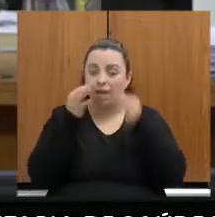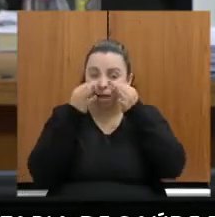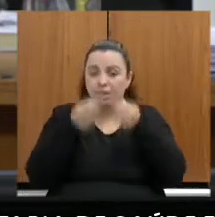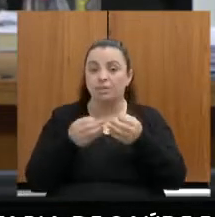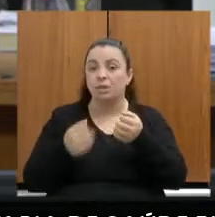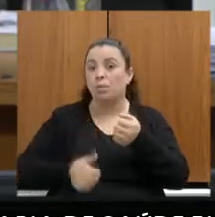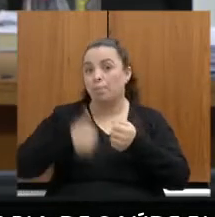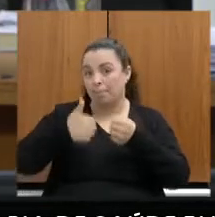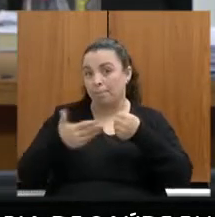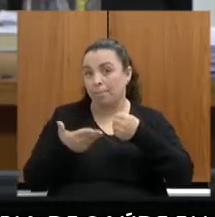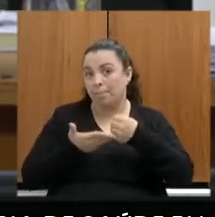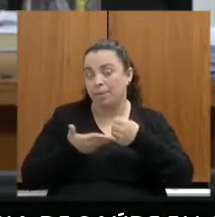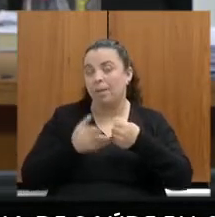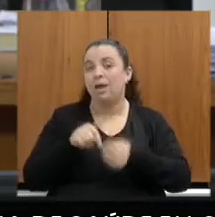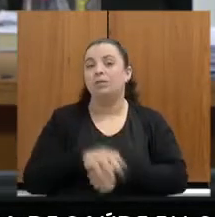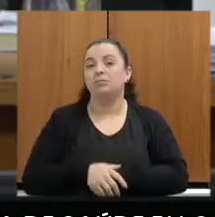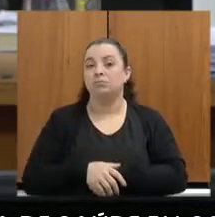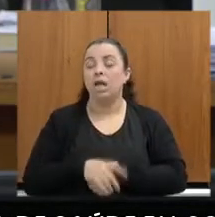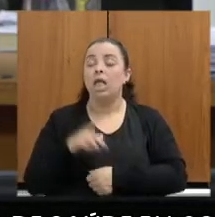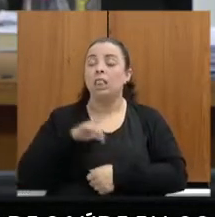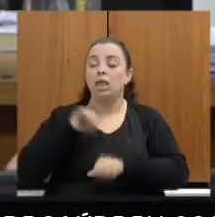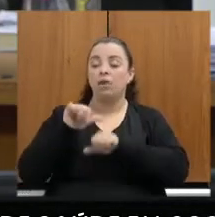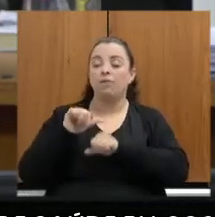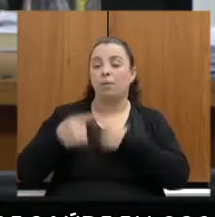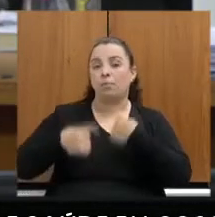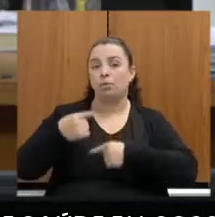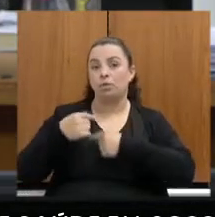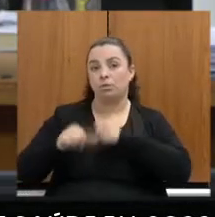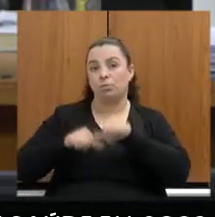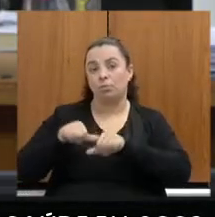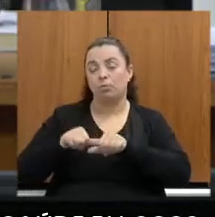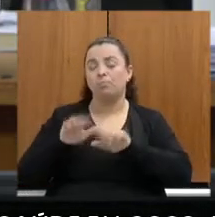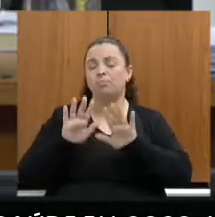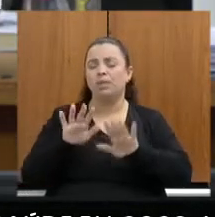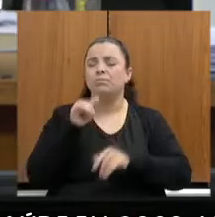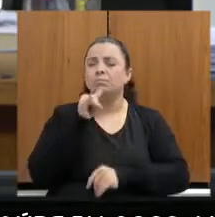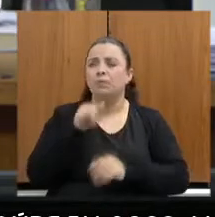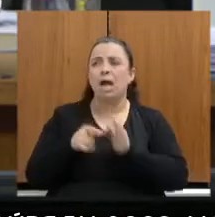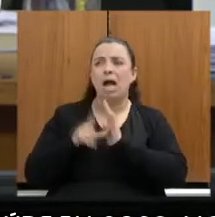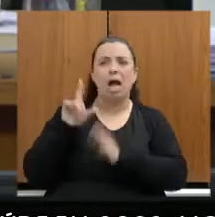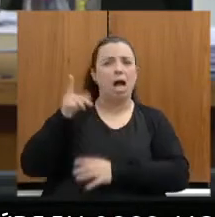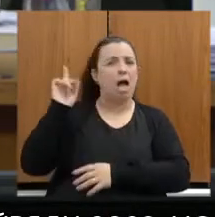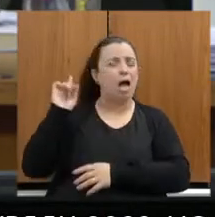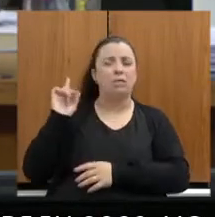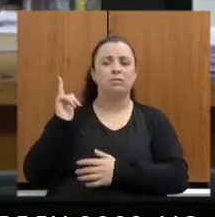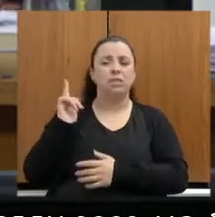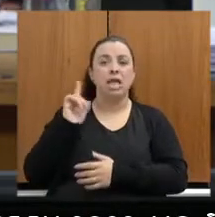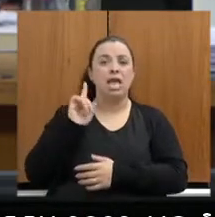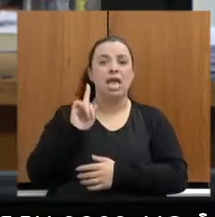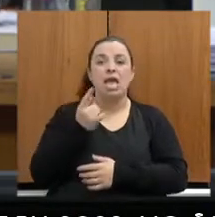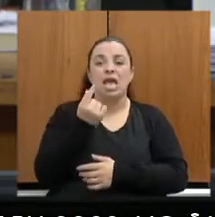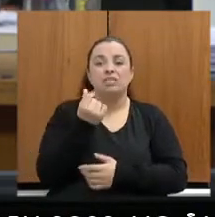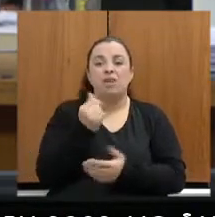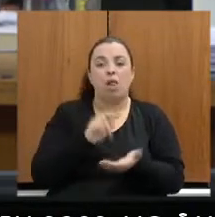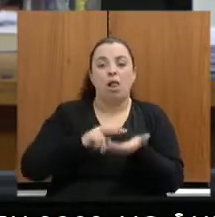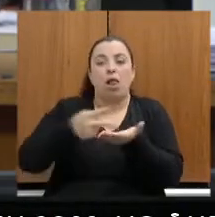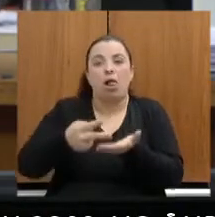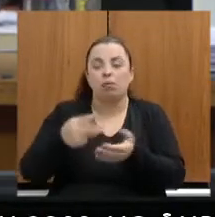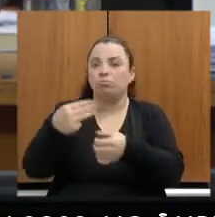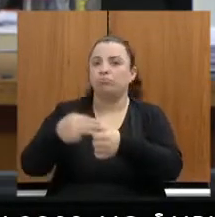a política antigamente esse valor não chegava não merecer é uma das maiores dívidas que nós temos a saúde